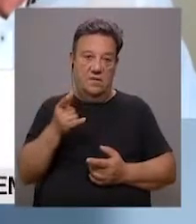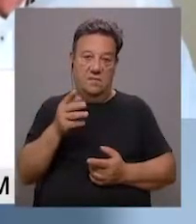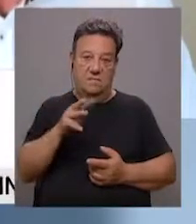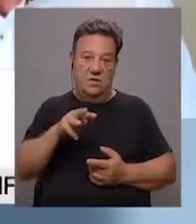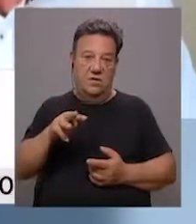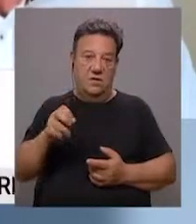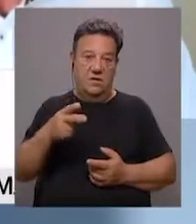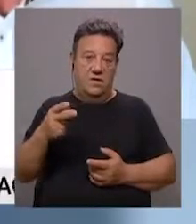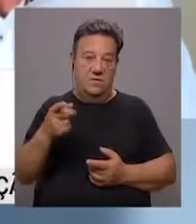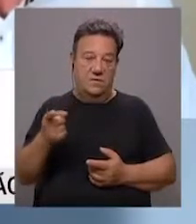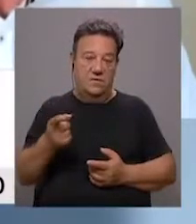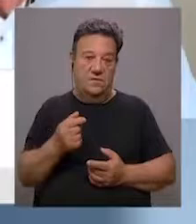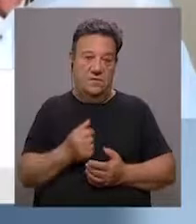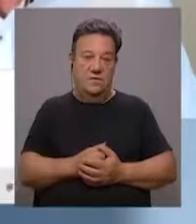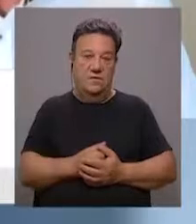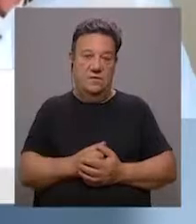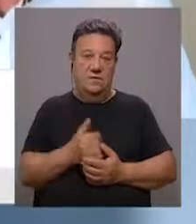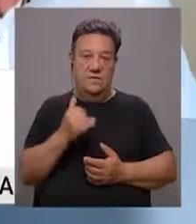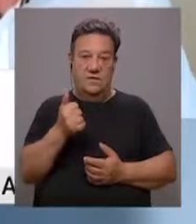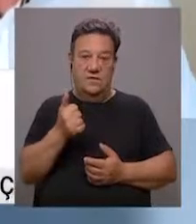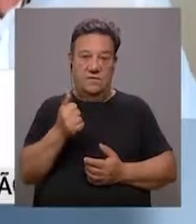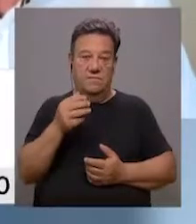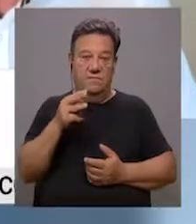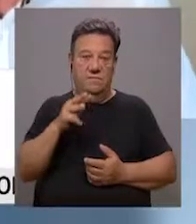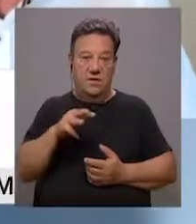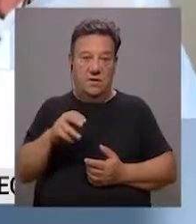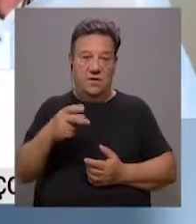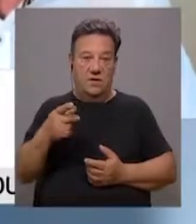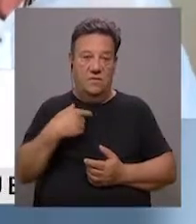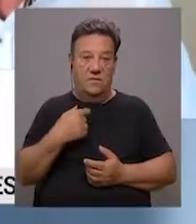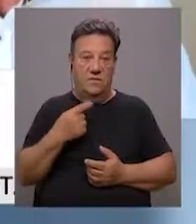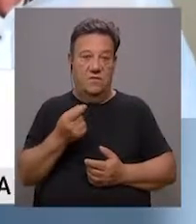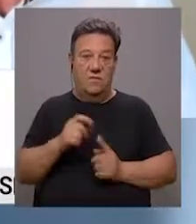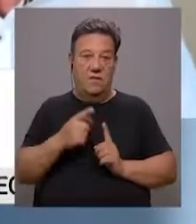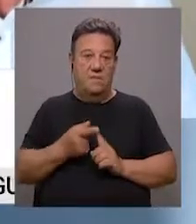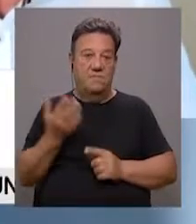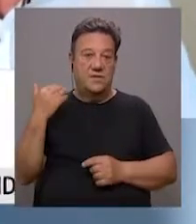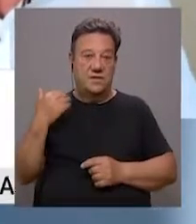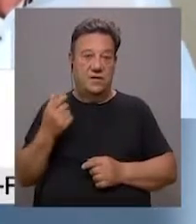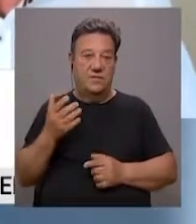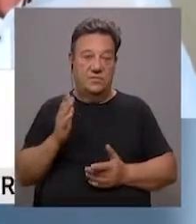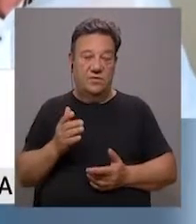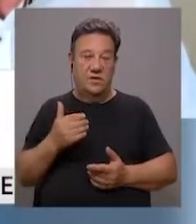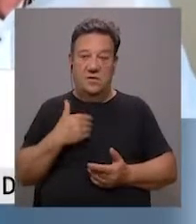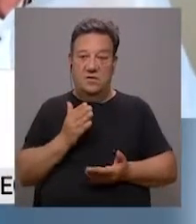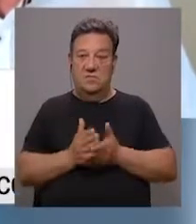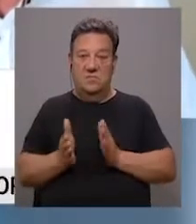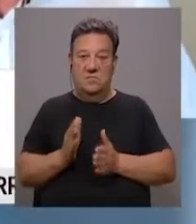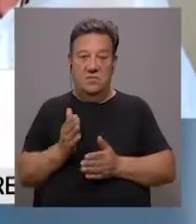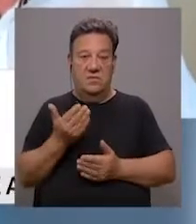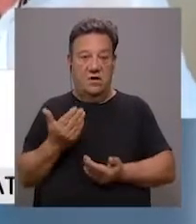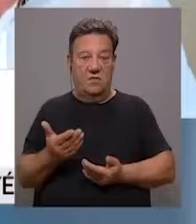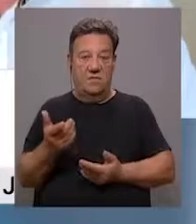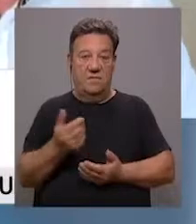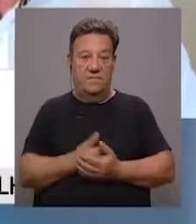euros, os 25 milhões de euros que tínhamos do ano passado, e, portanto, andaremos na ordem